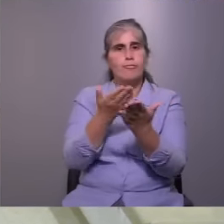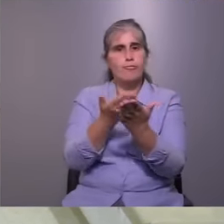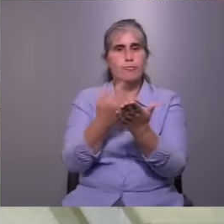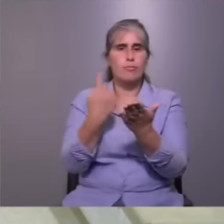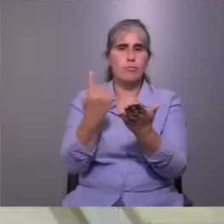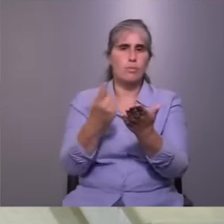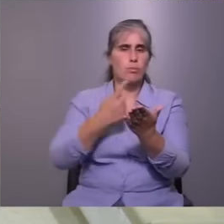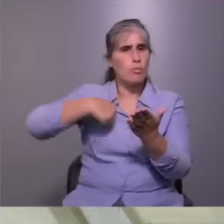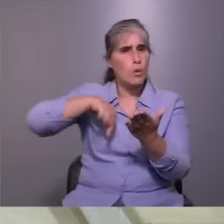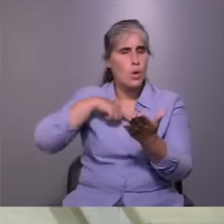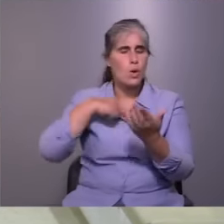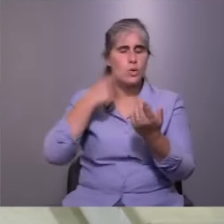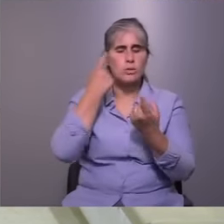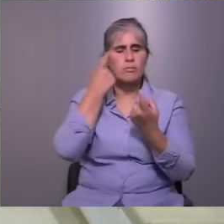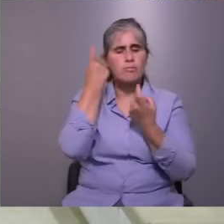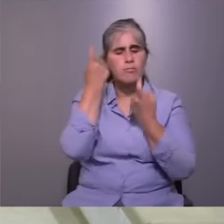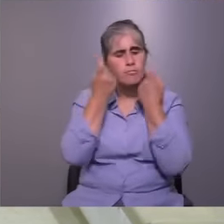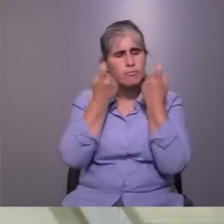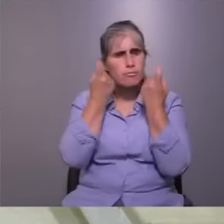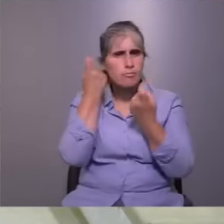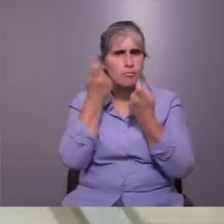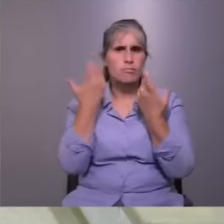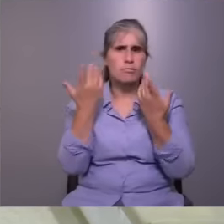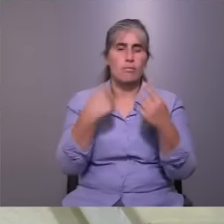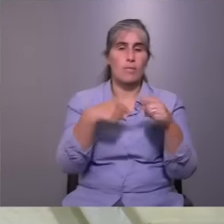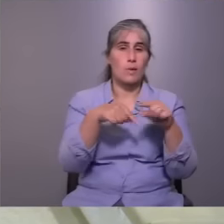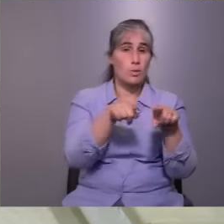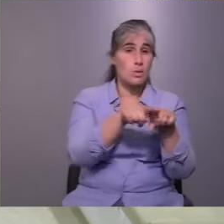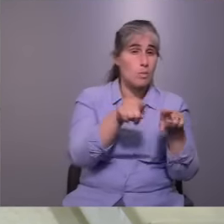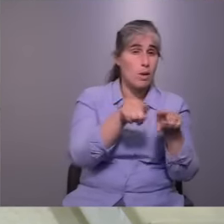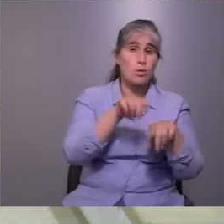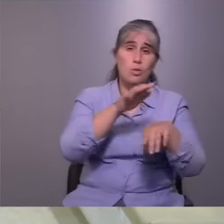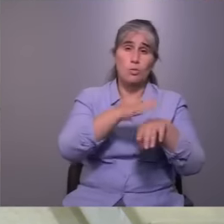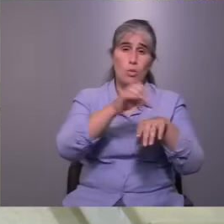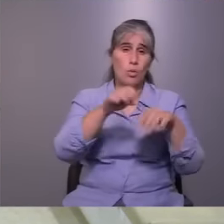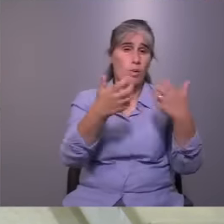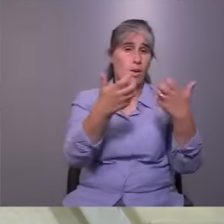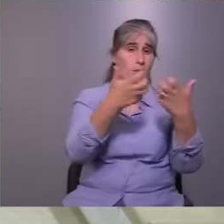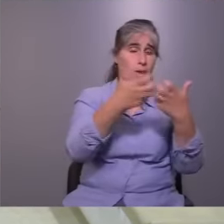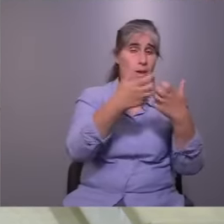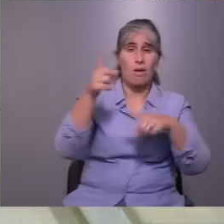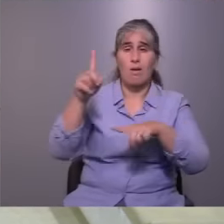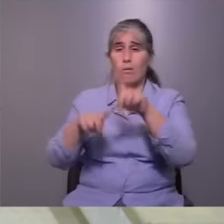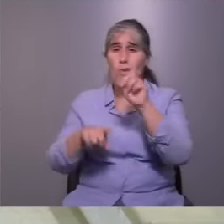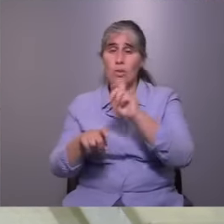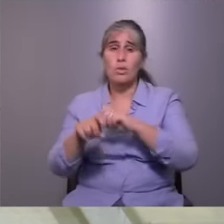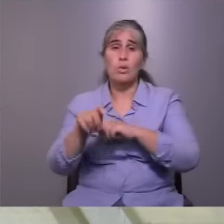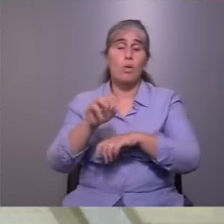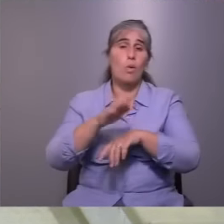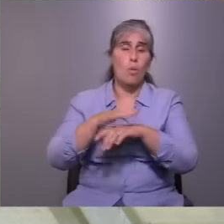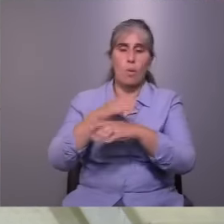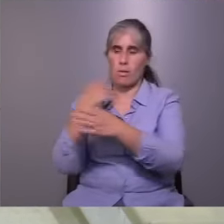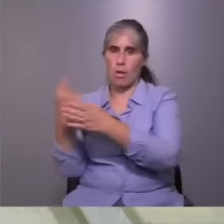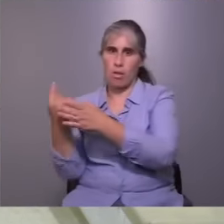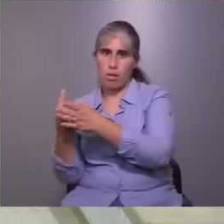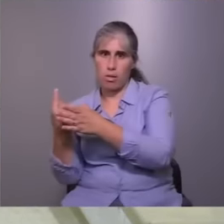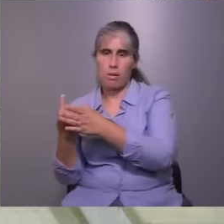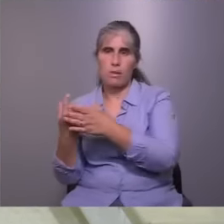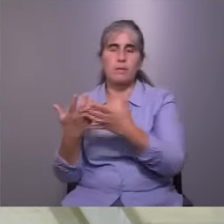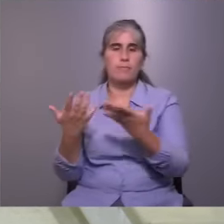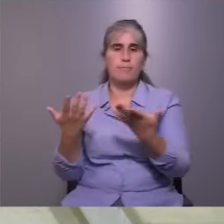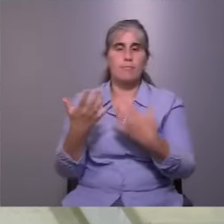viver, os textos que a Igreja nos propõe para refletirmos nesta realidade dos